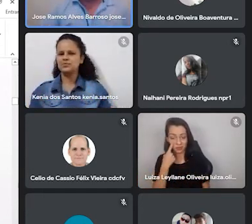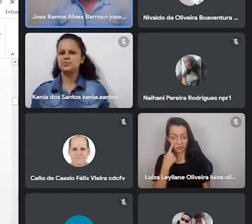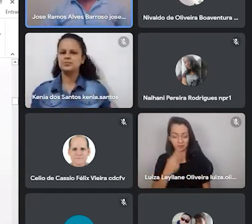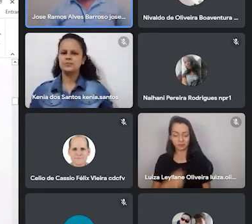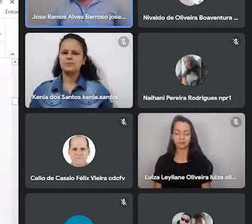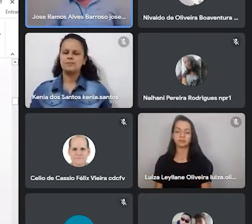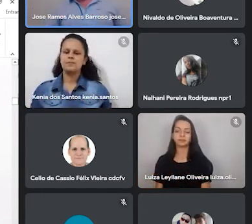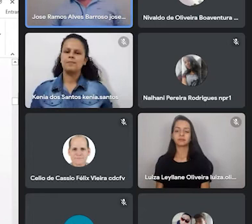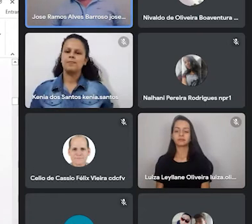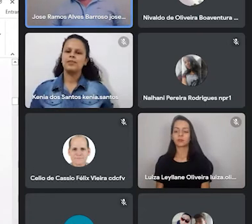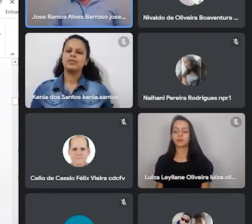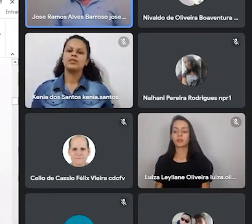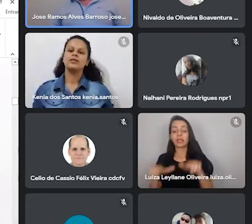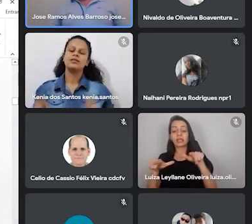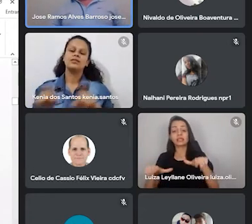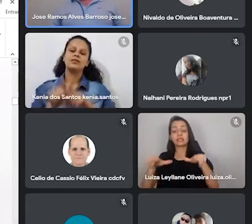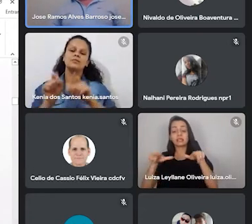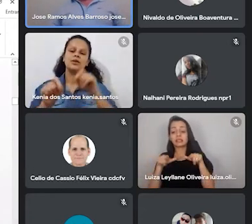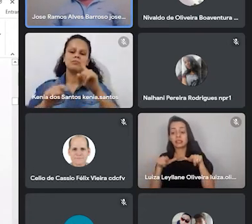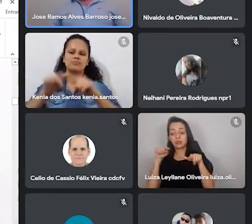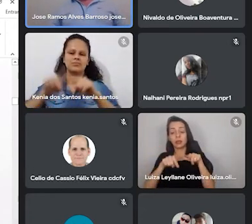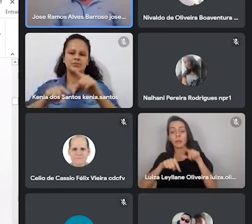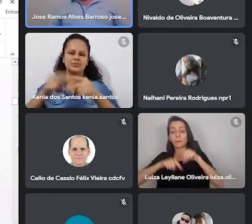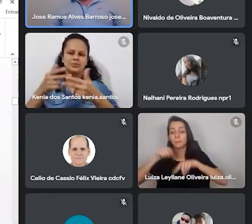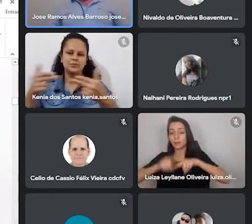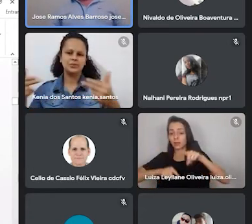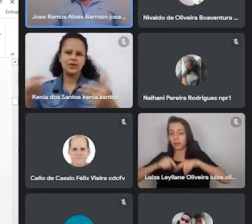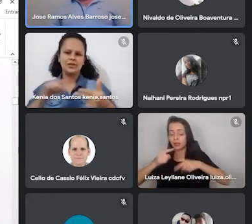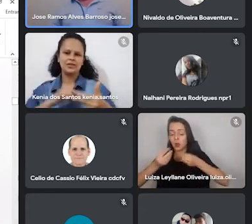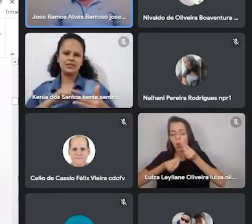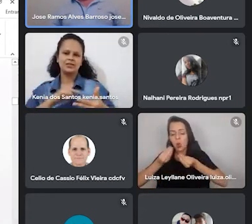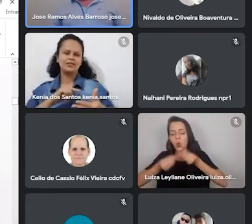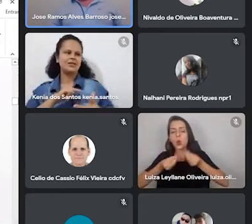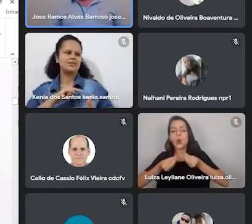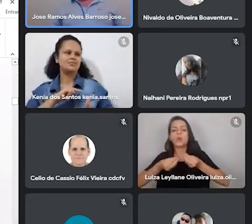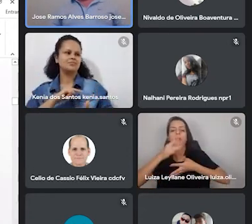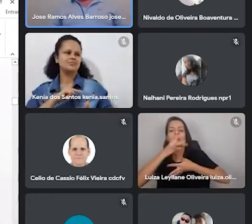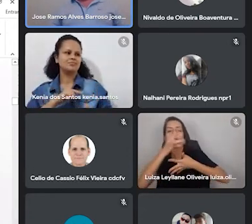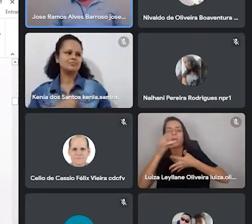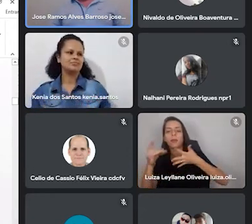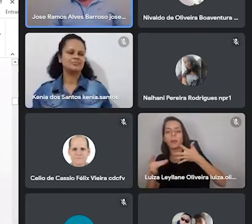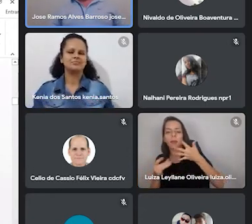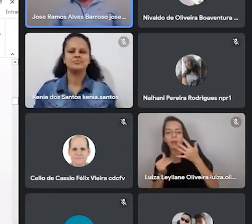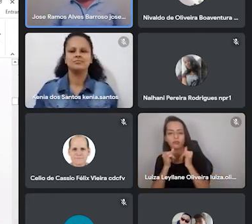Certificações dos equipamentos e materiais elétricos em fases classificadas.